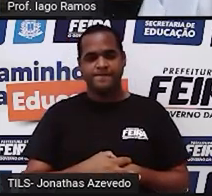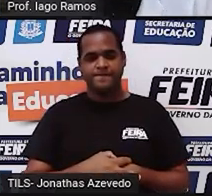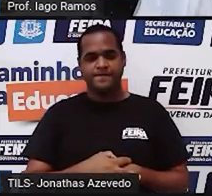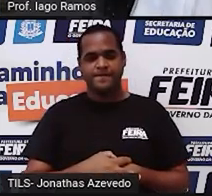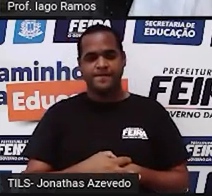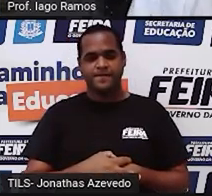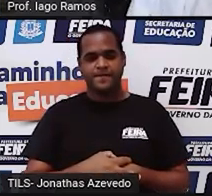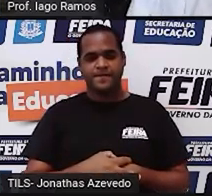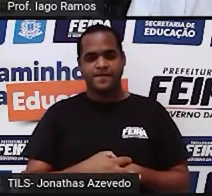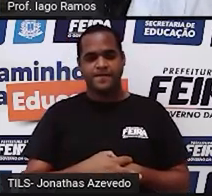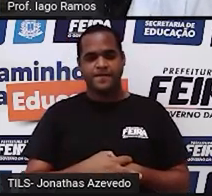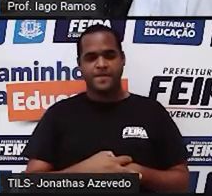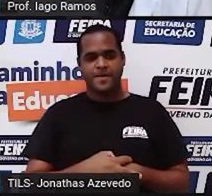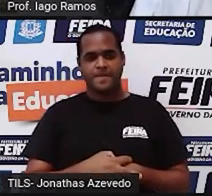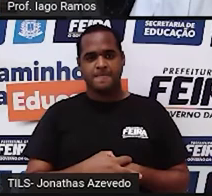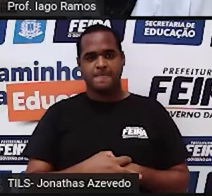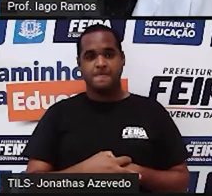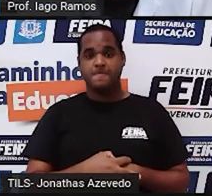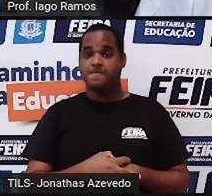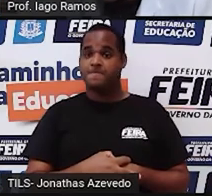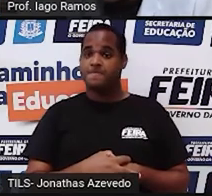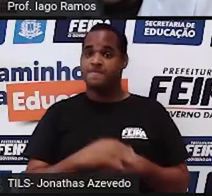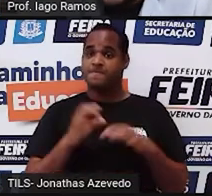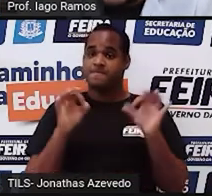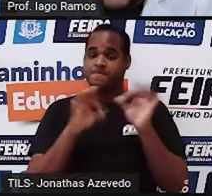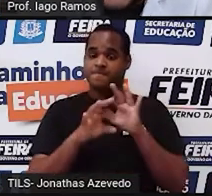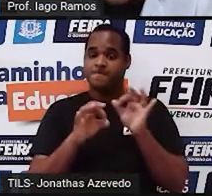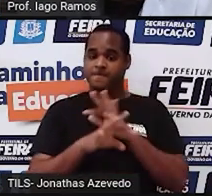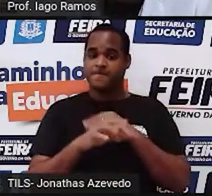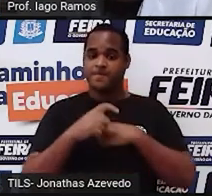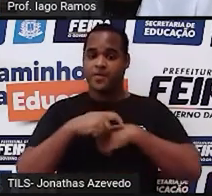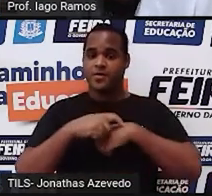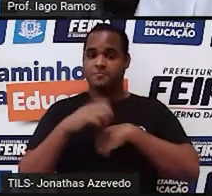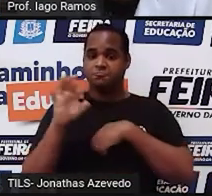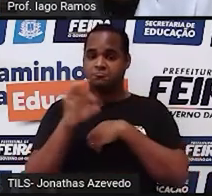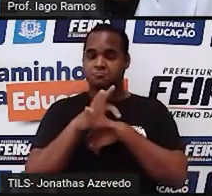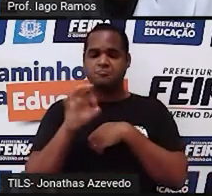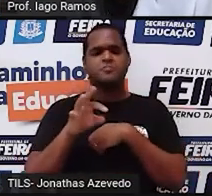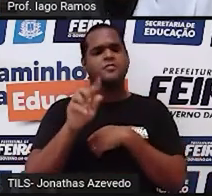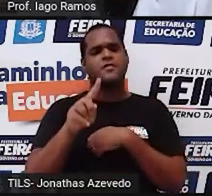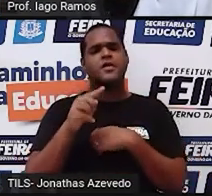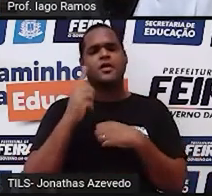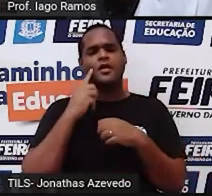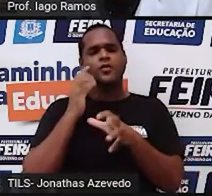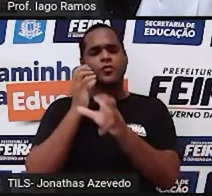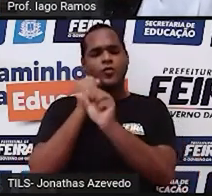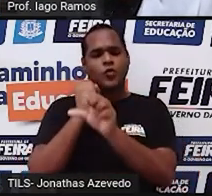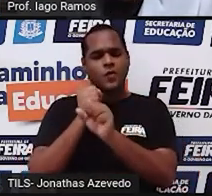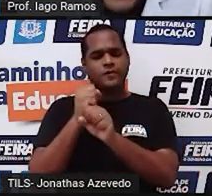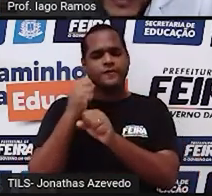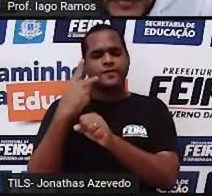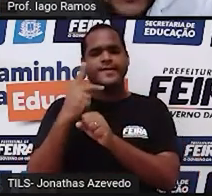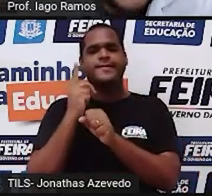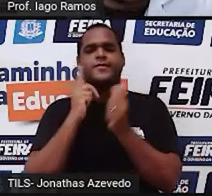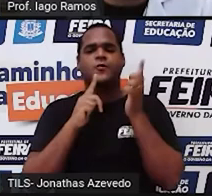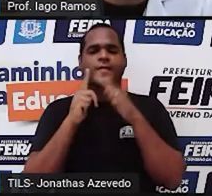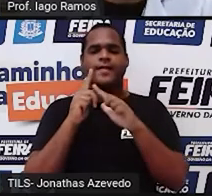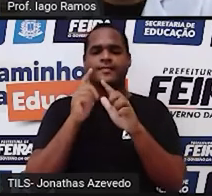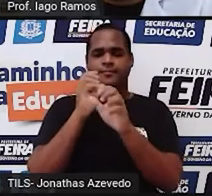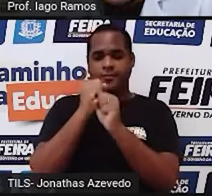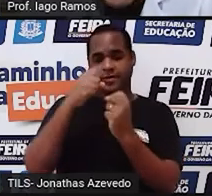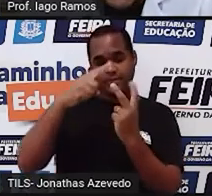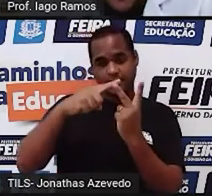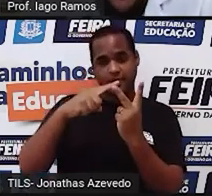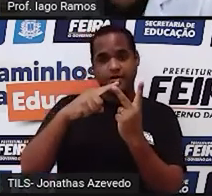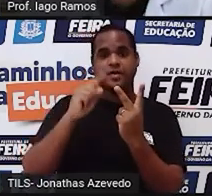tá bom acabou o tempo aí ó Então qual desses números quando você calcula a raiz quadrada